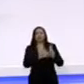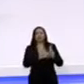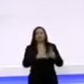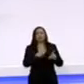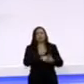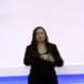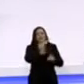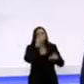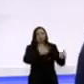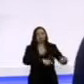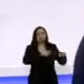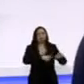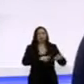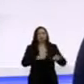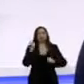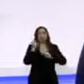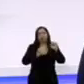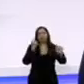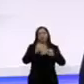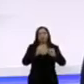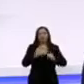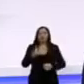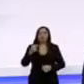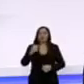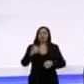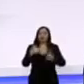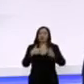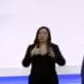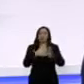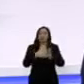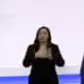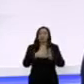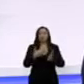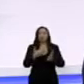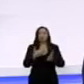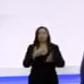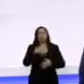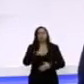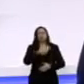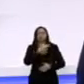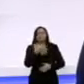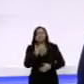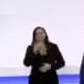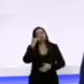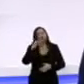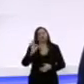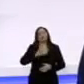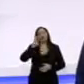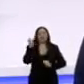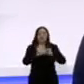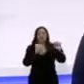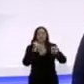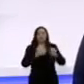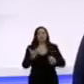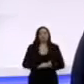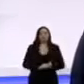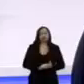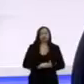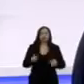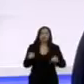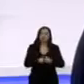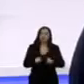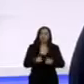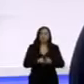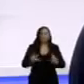camponeses inclusive os sete últimos camponeses e ninguém sabe quem matou e quem Executor são diz respeito também